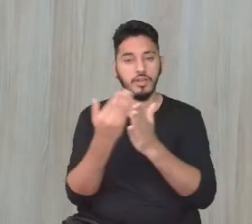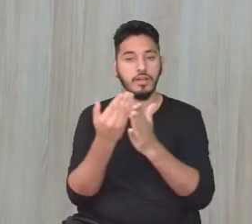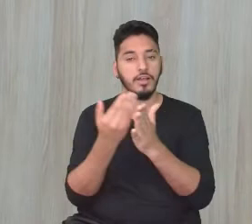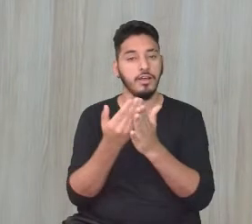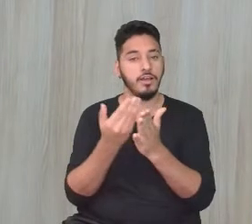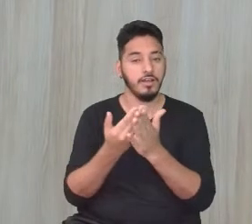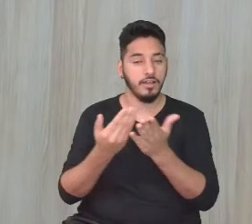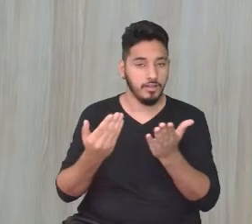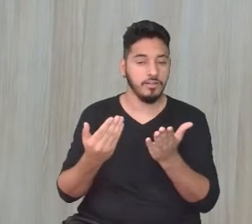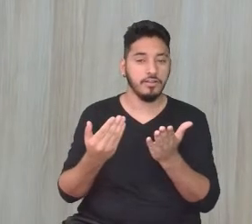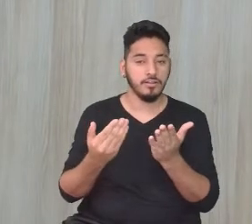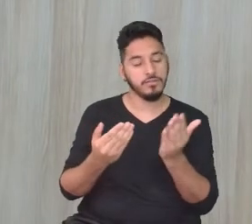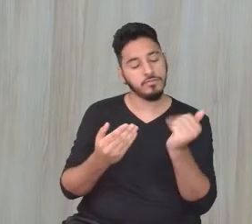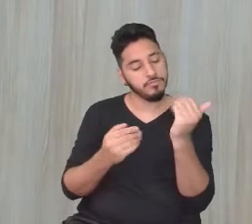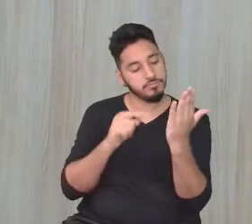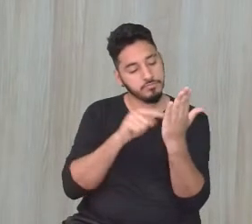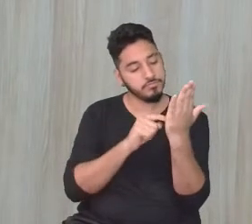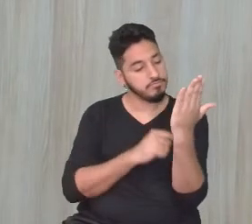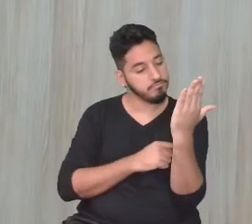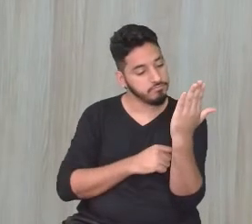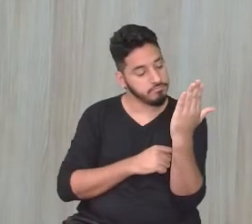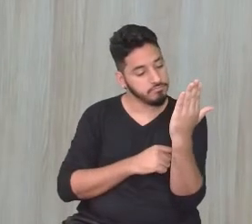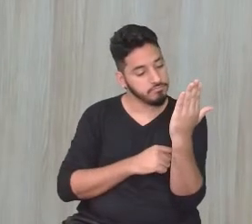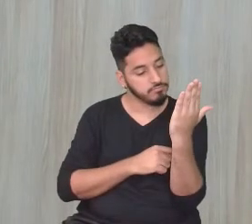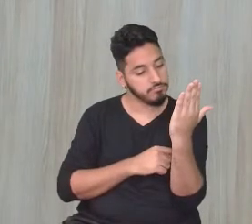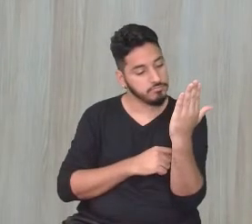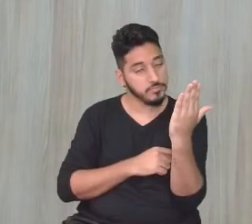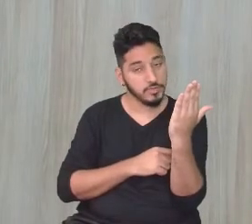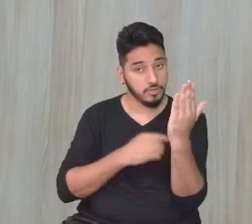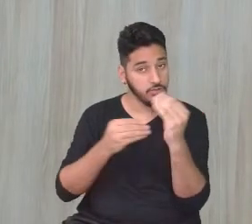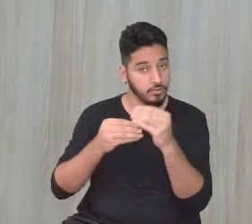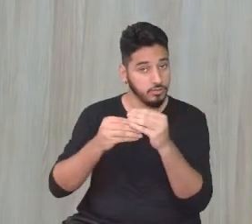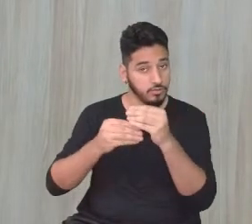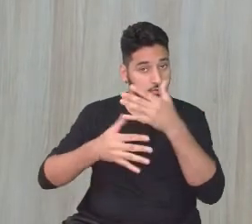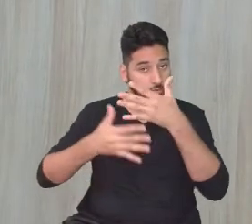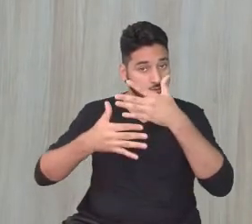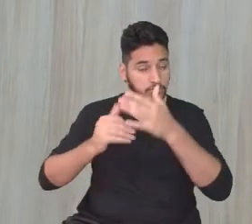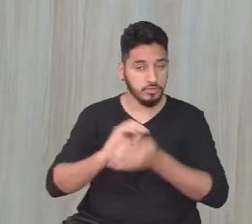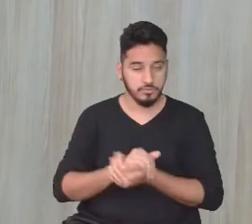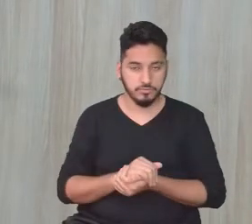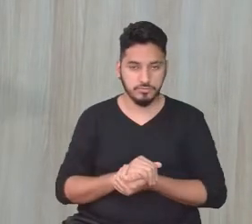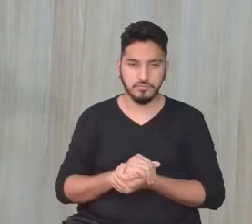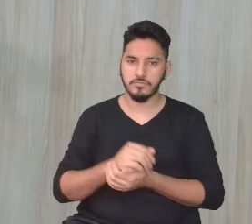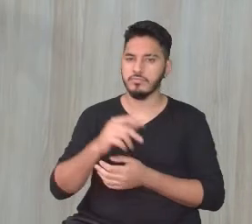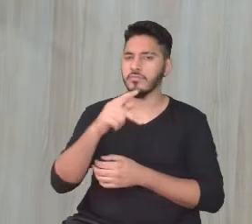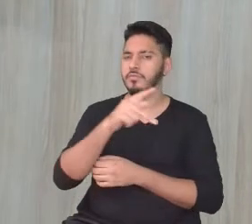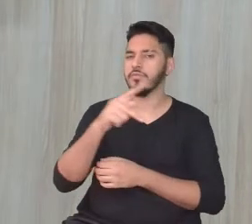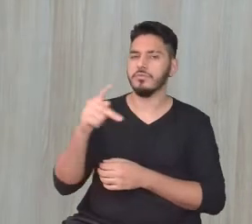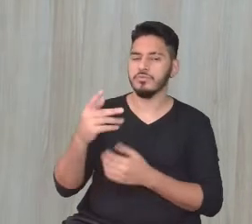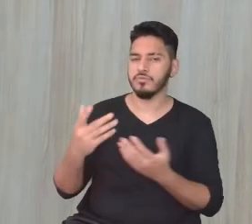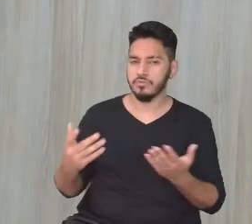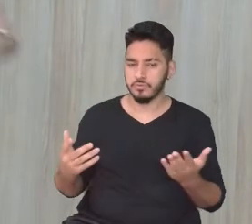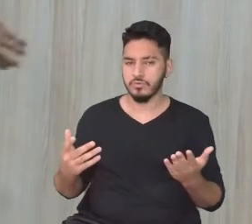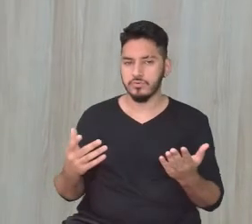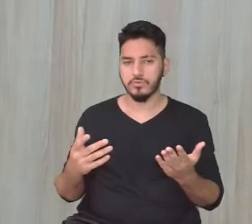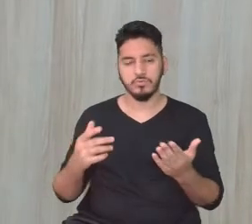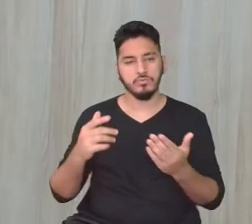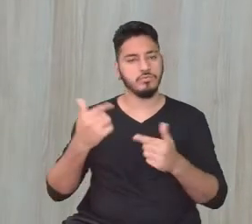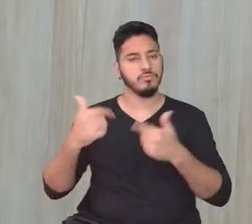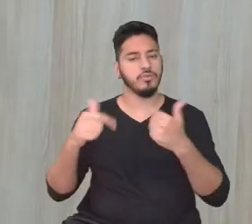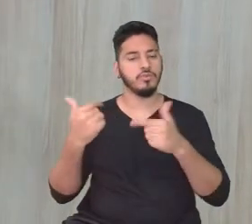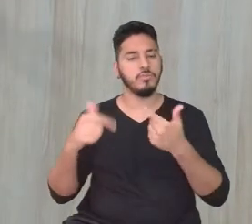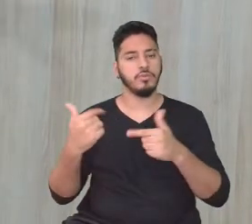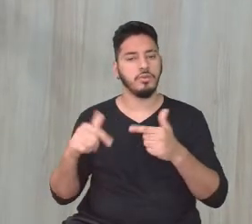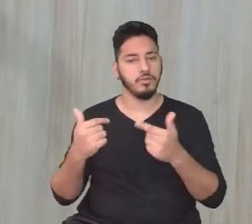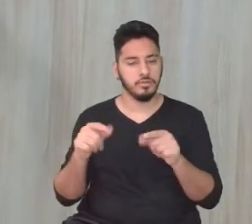nossa aula na palma da sua mão deixar lá no comentário Professor nosso colega lá aqui trabalho com